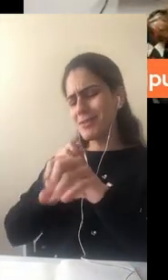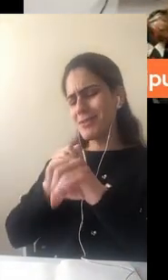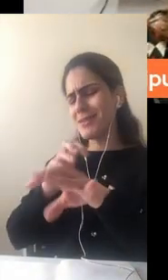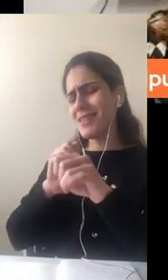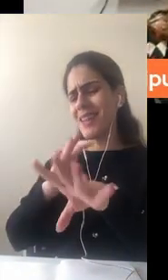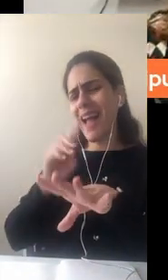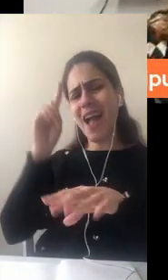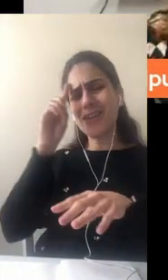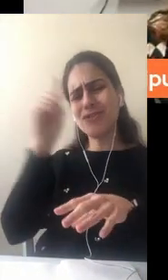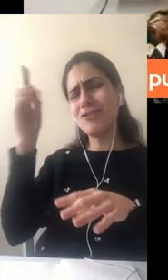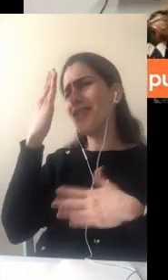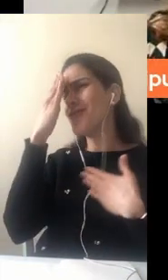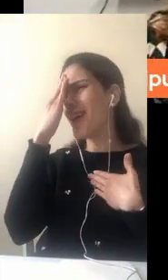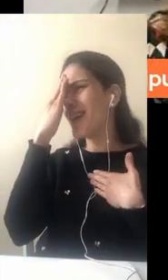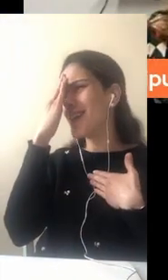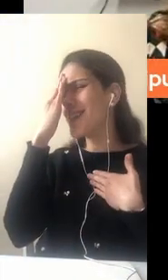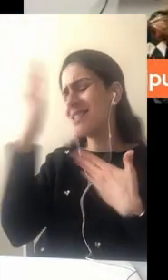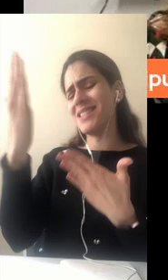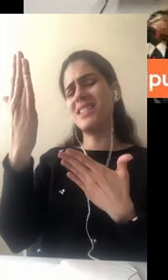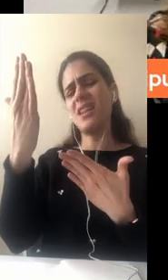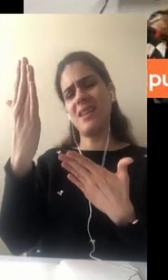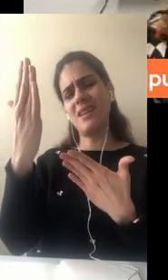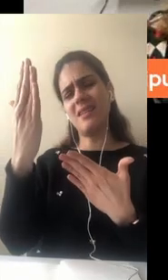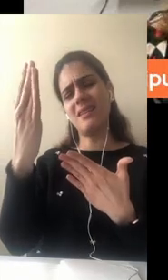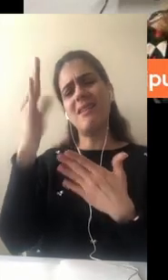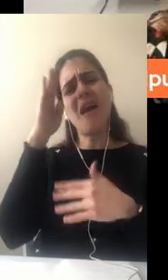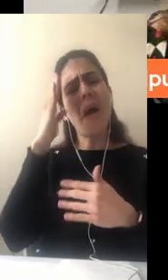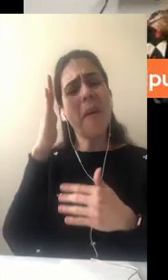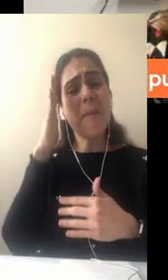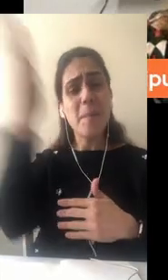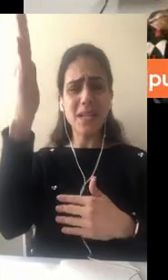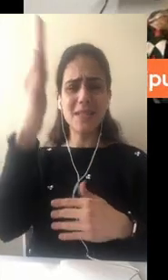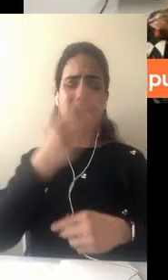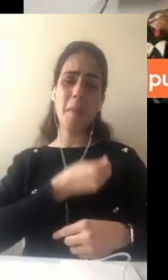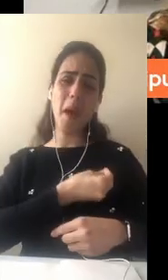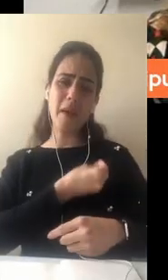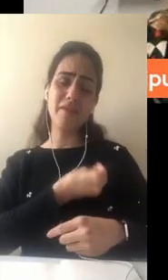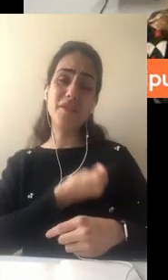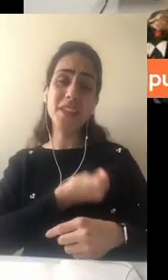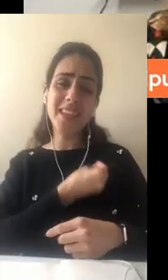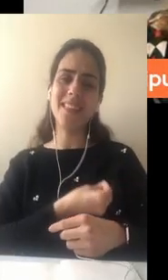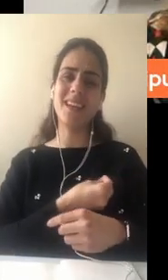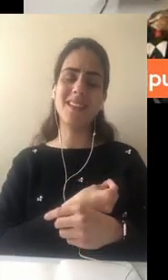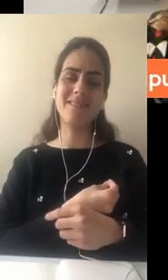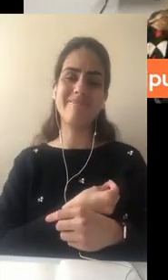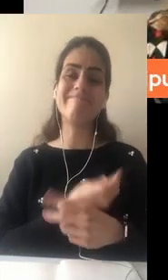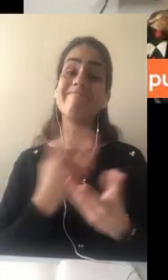a privilegiar a vida, a gratidão, o próximo, porque